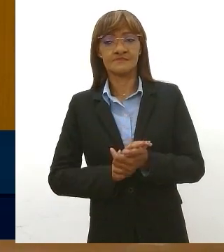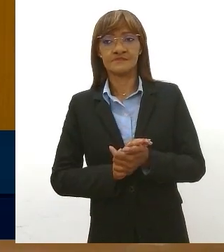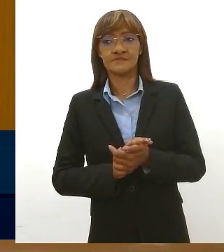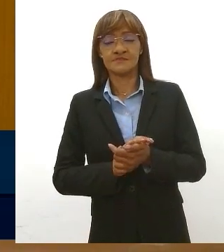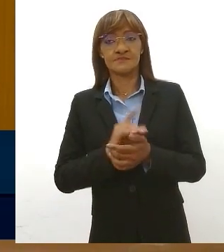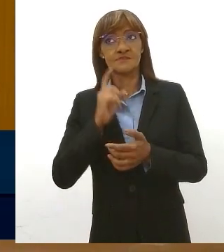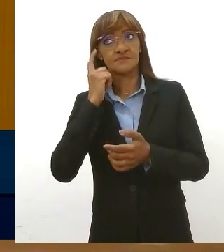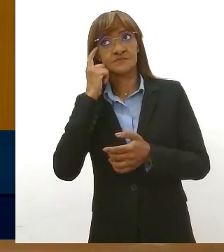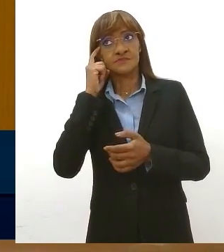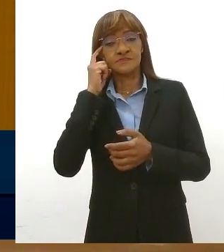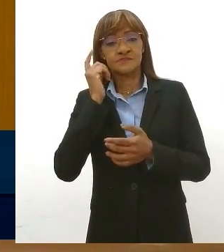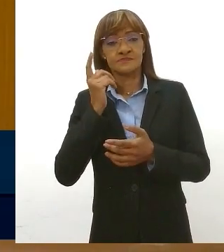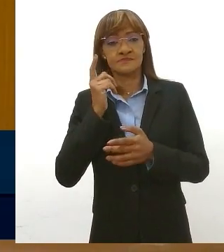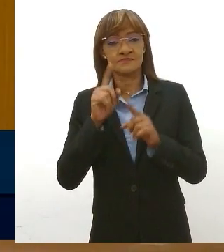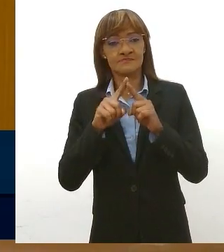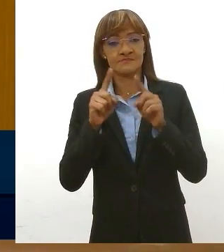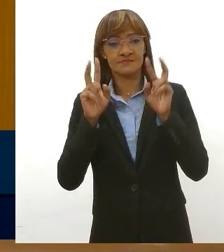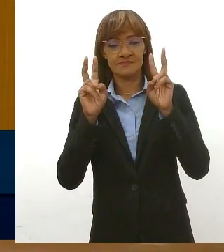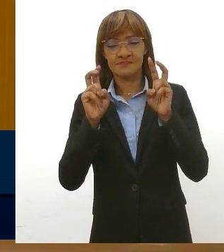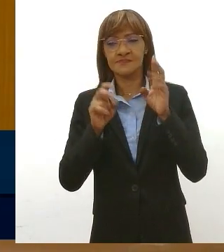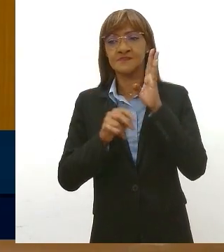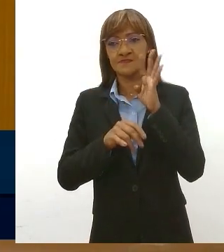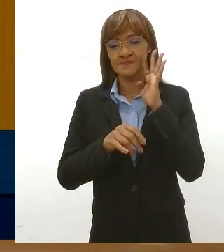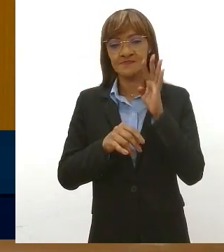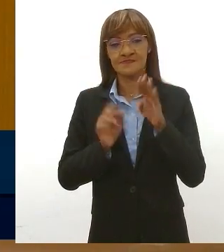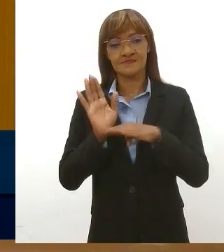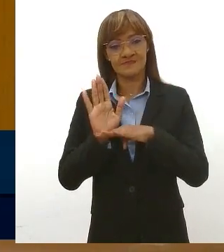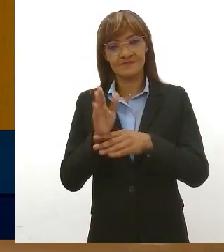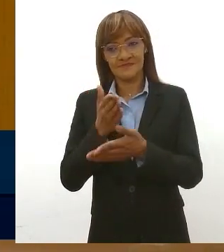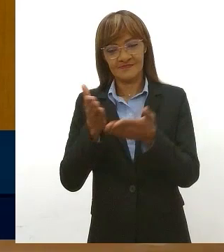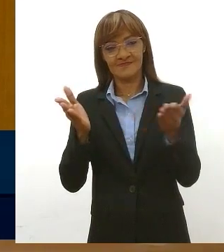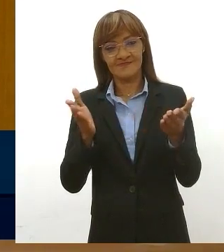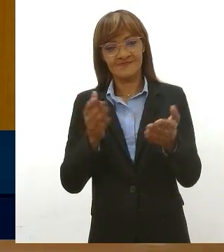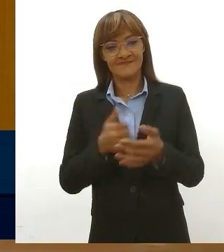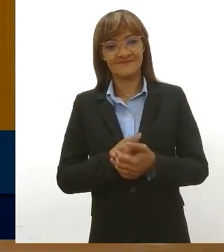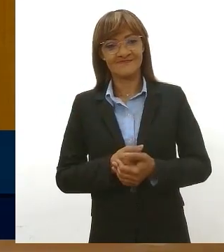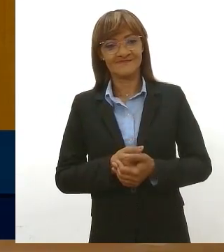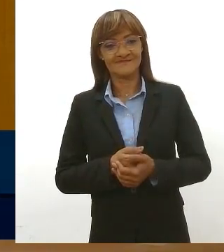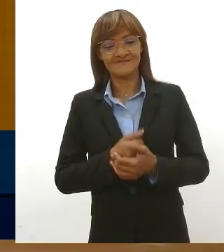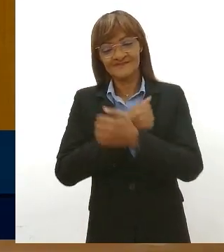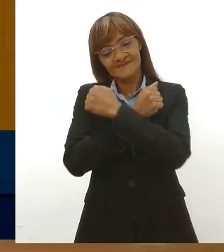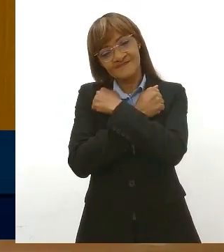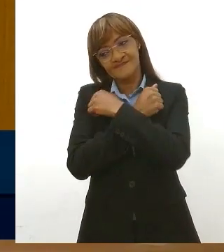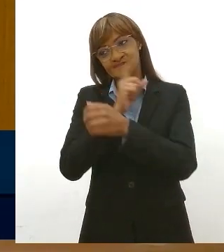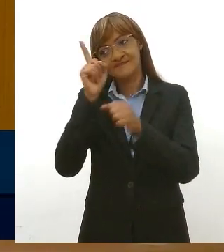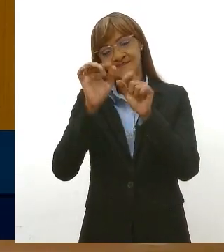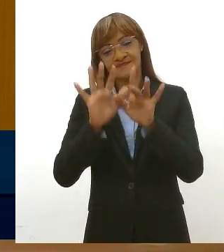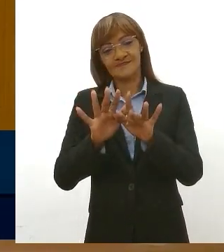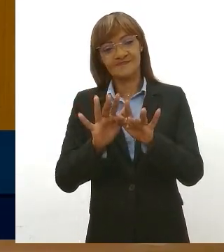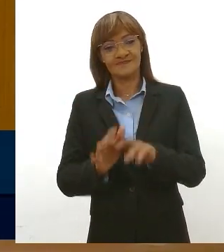temática muito bacana e vai ajudar muito, Adailton, a todos vocês. Um abraço, Deus abençoe.